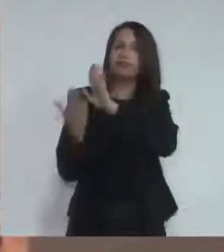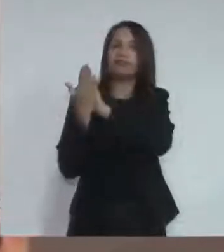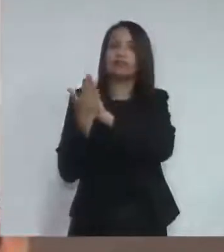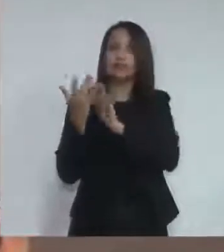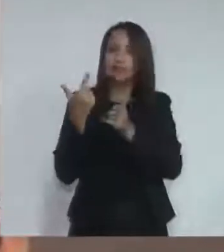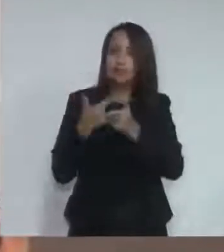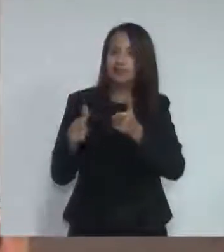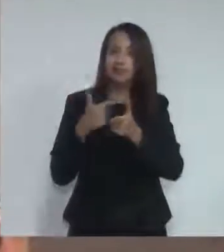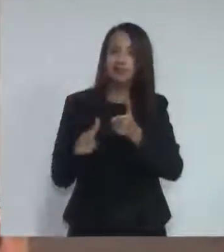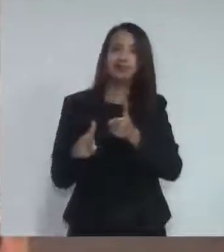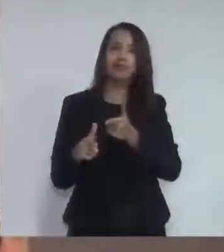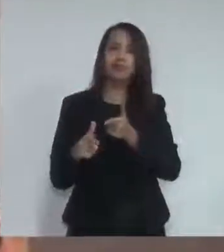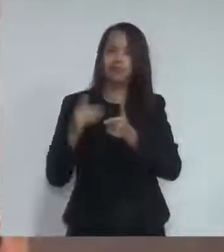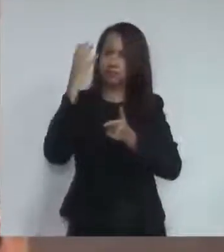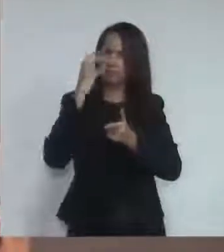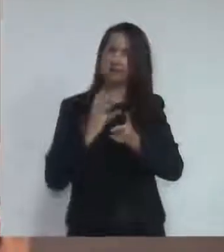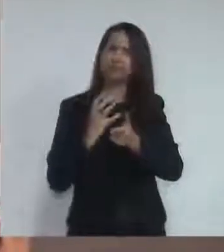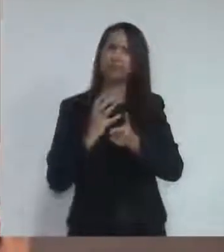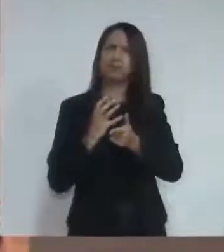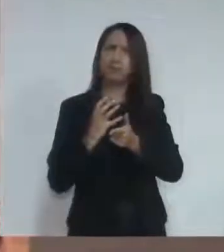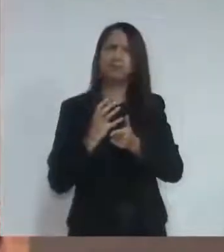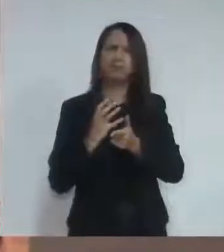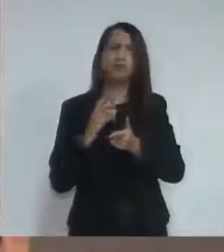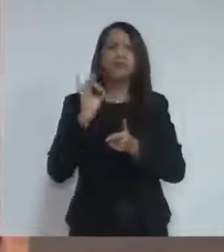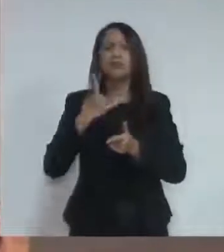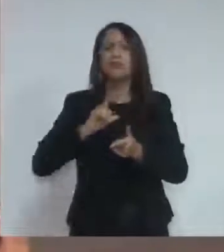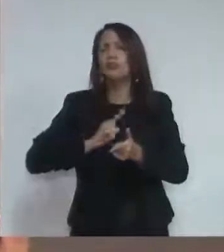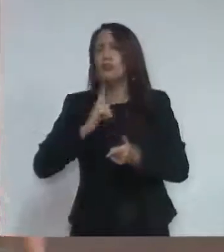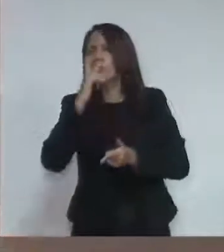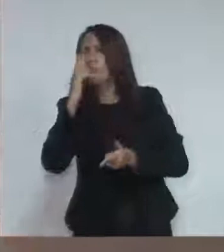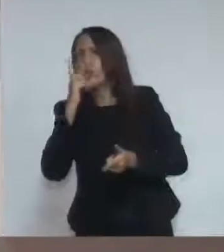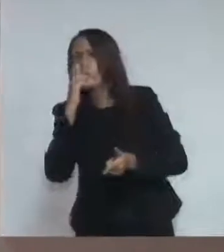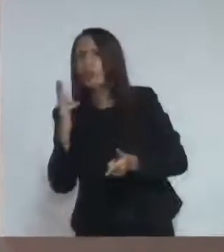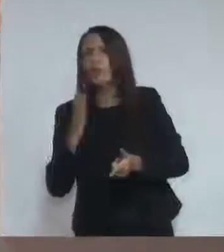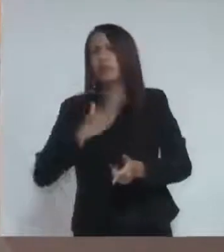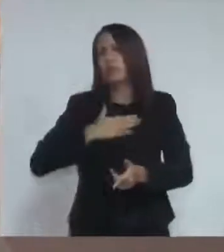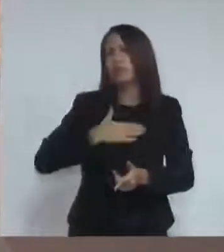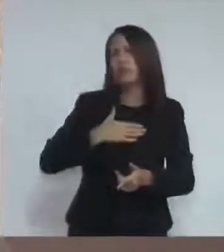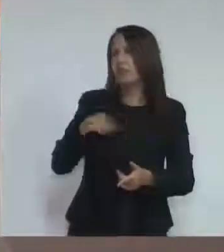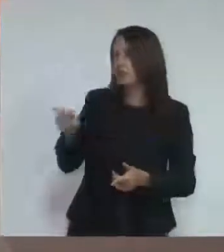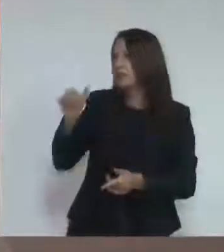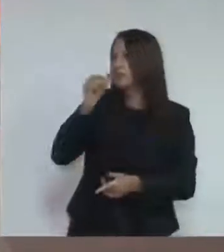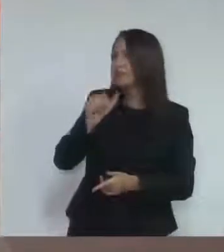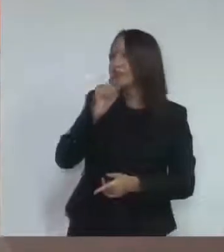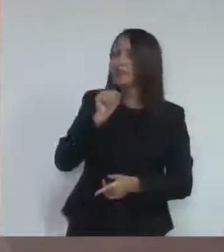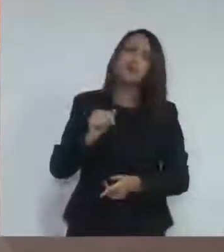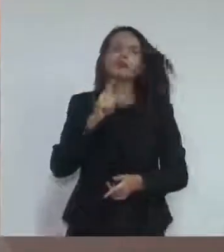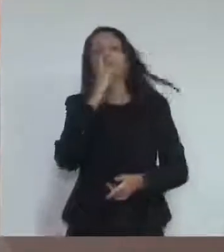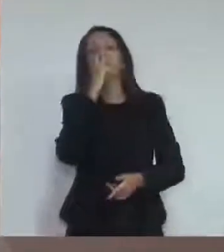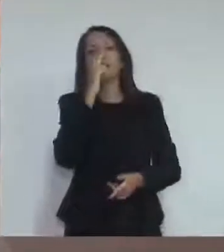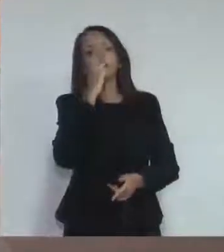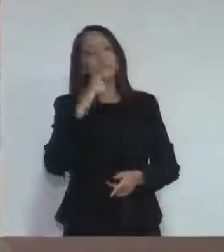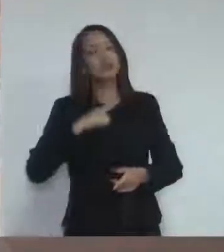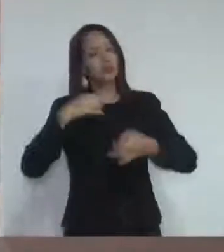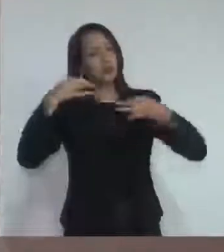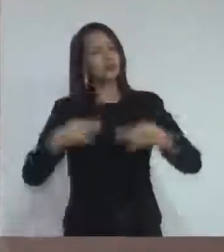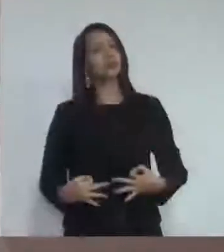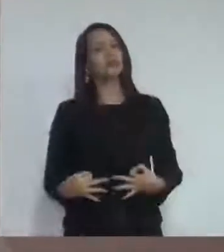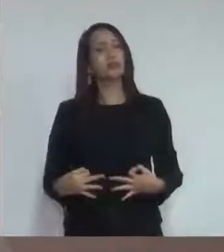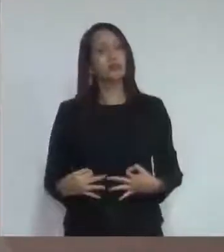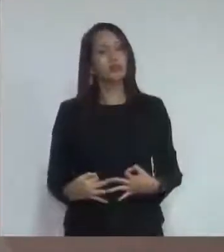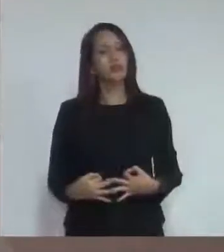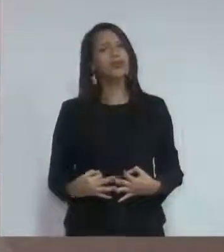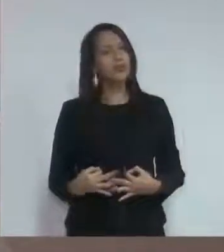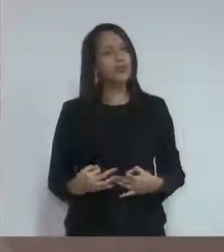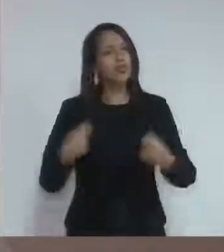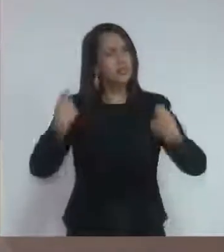problema com dignidade. O que é com dignidade? Não é o que eu acho, não é o que uma mãe acha, sendo bem justo aqui, não é? É o